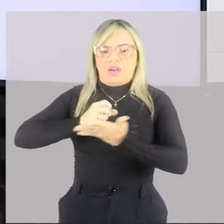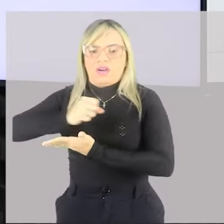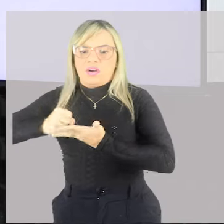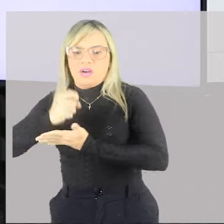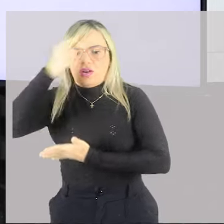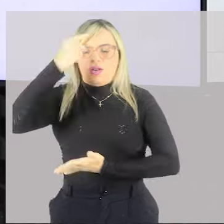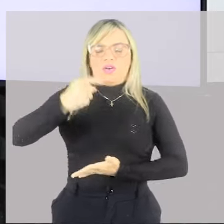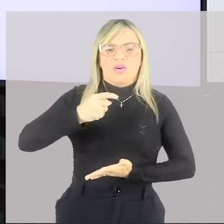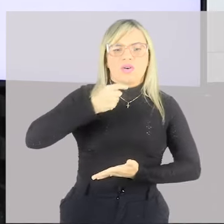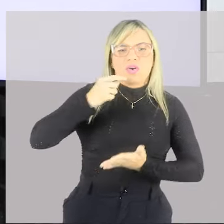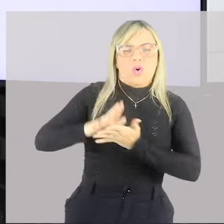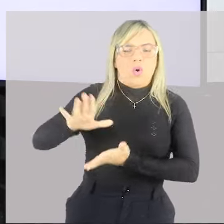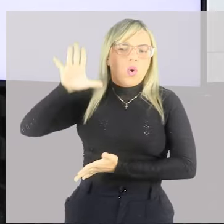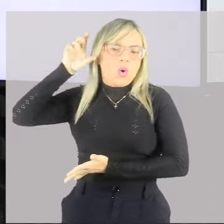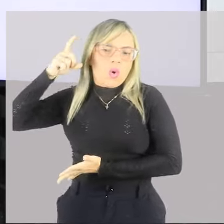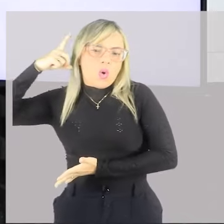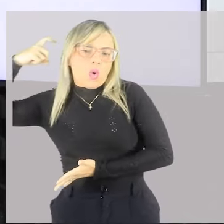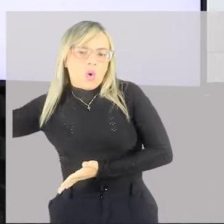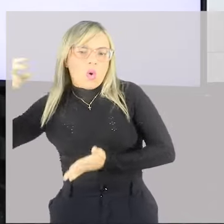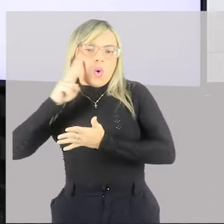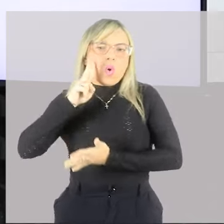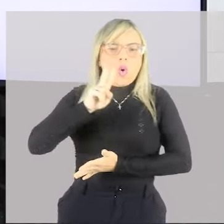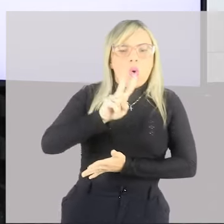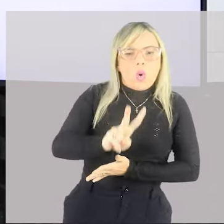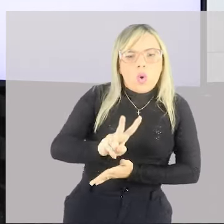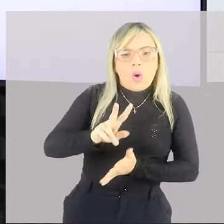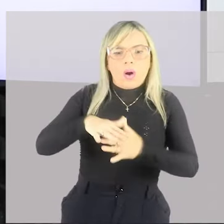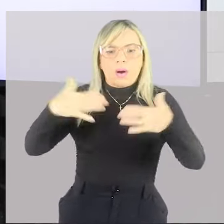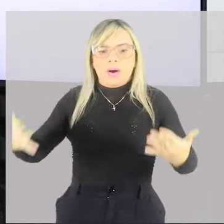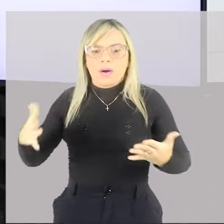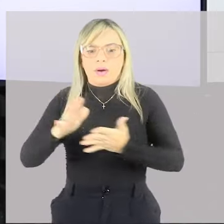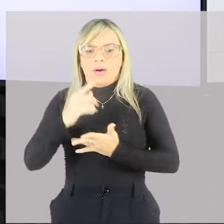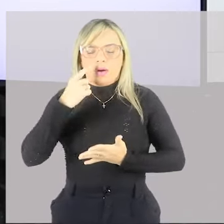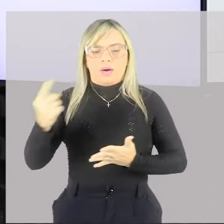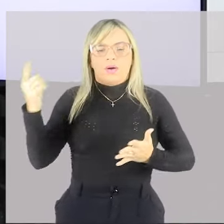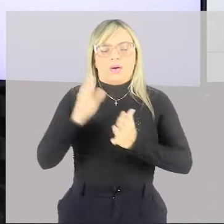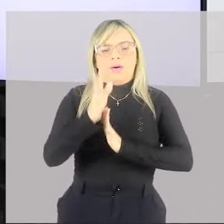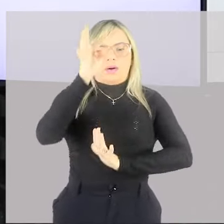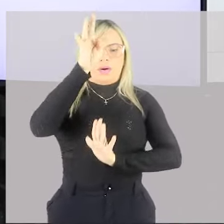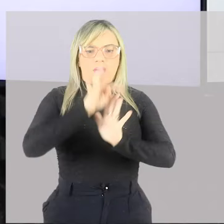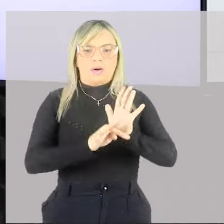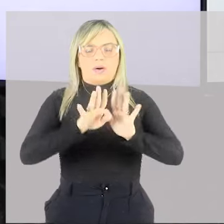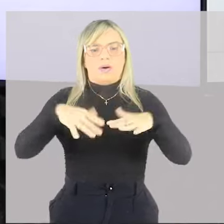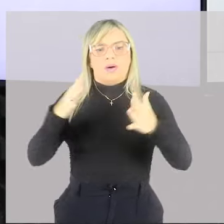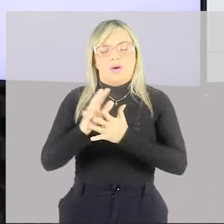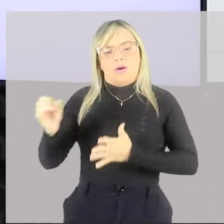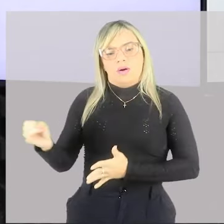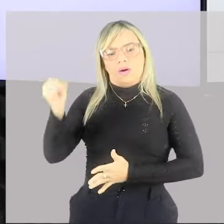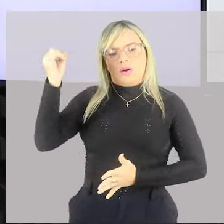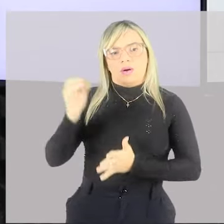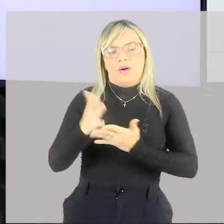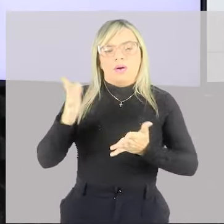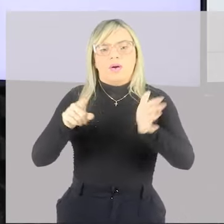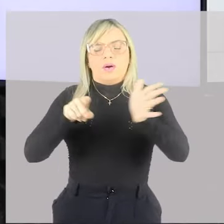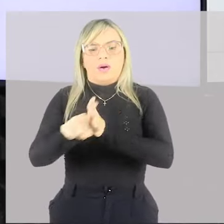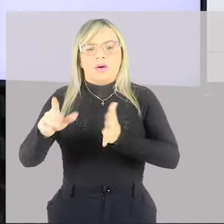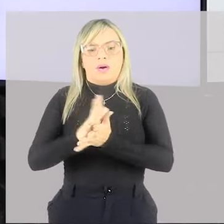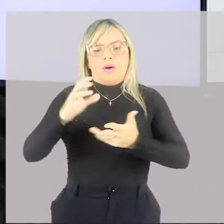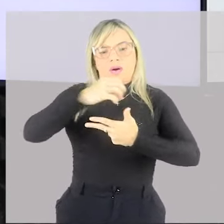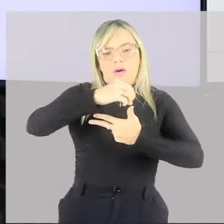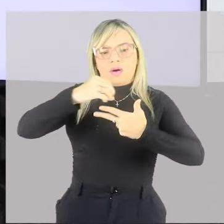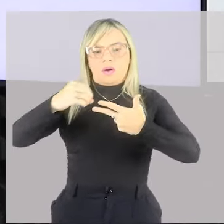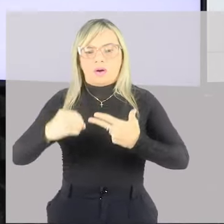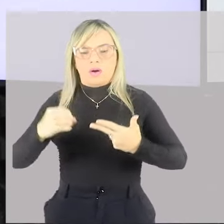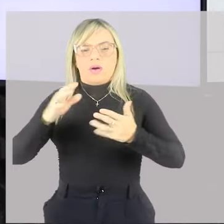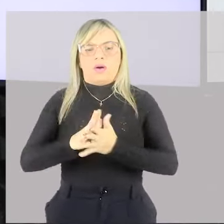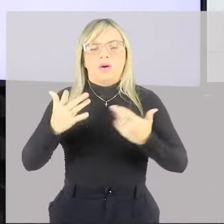na imagem e no som e no áudiovisual isso é o texto e aí tem uma situação bem perto ente Nas questões do Enem no que trata